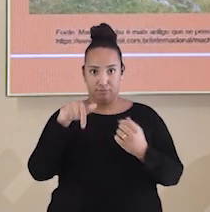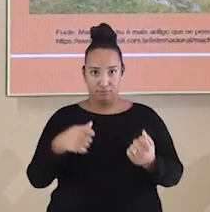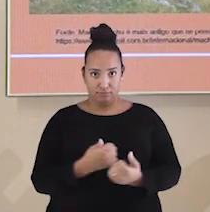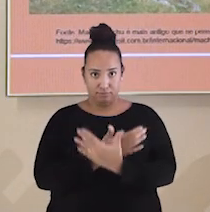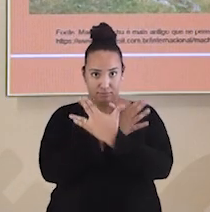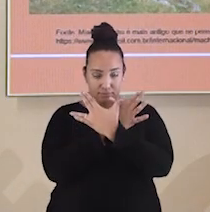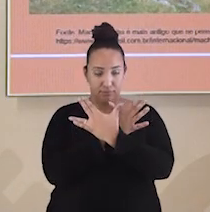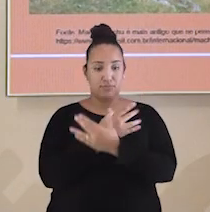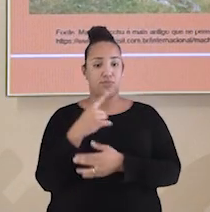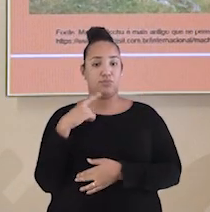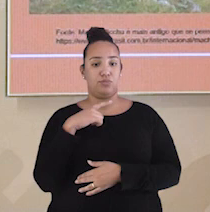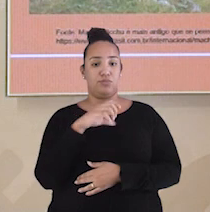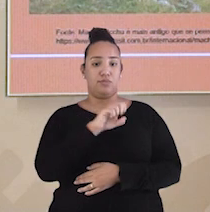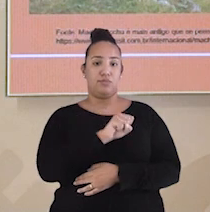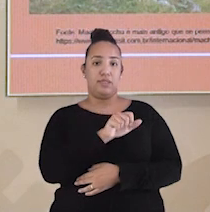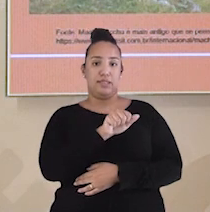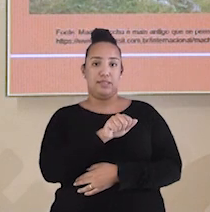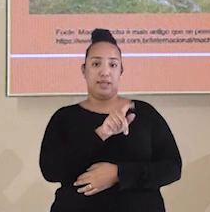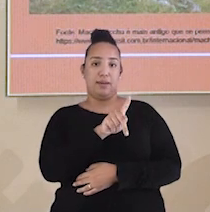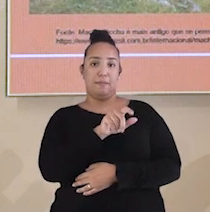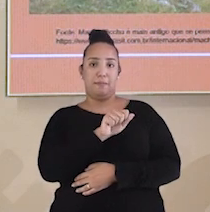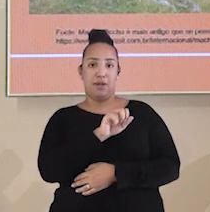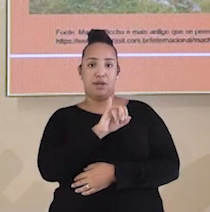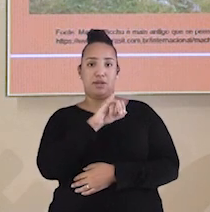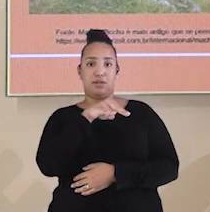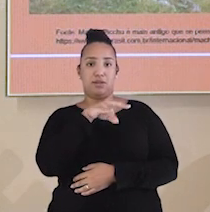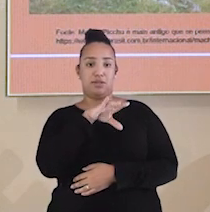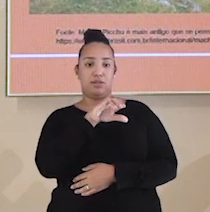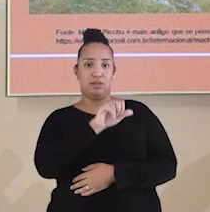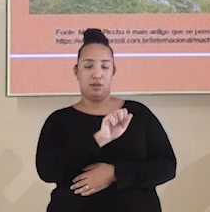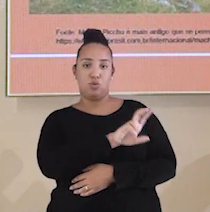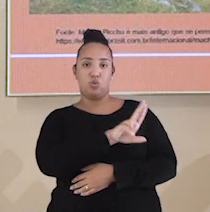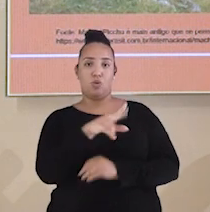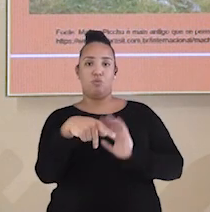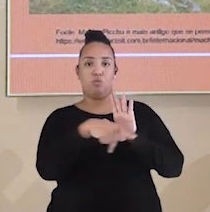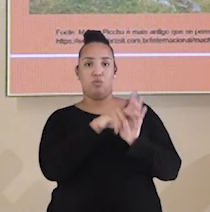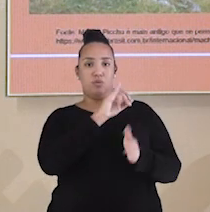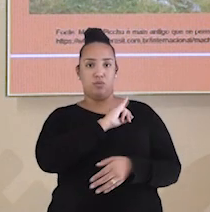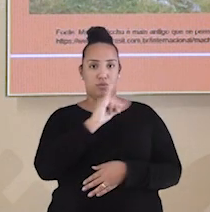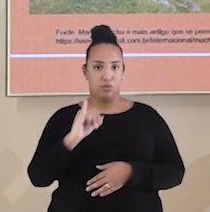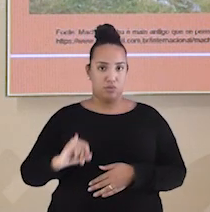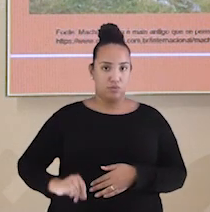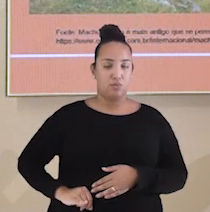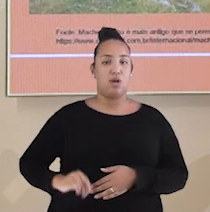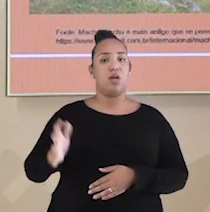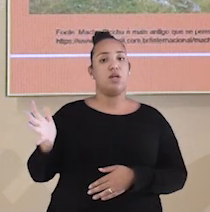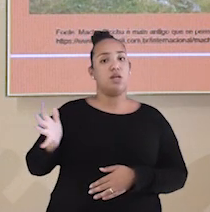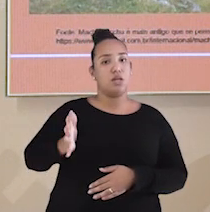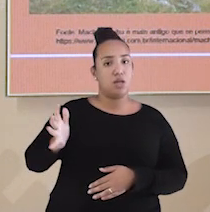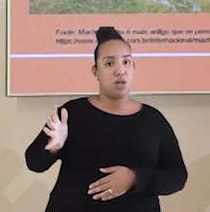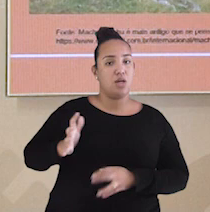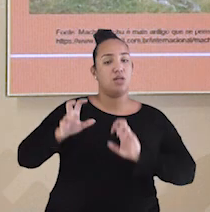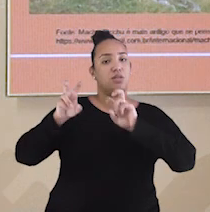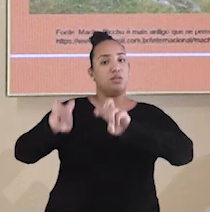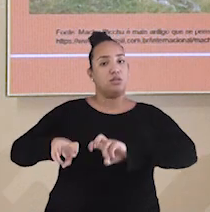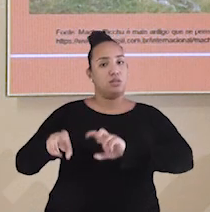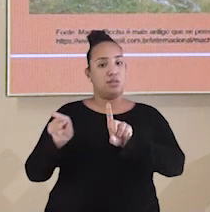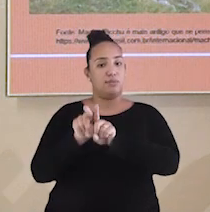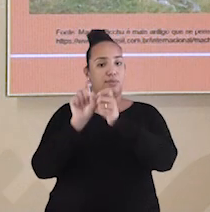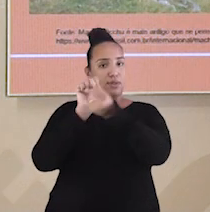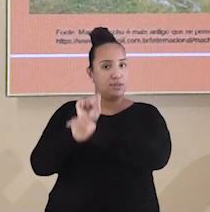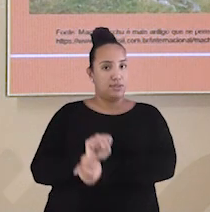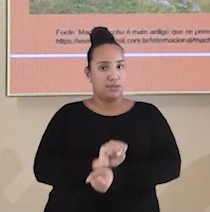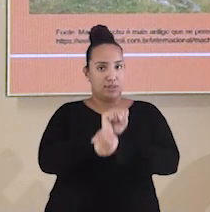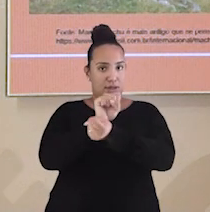dividida entre o Sapa Inca, que era o nome dado ao imperador, nobreza, camponeses e escravos. O